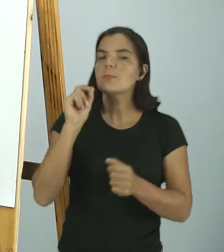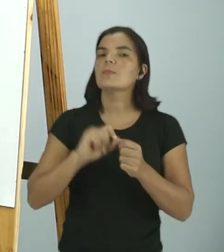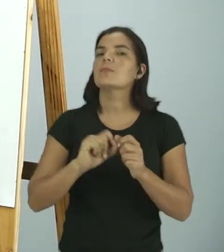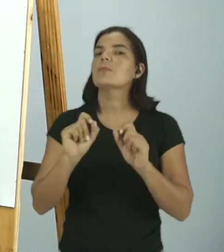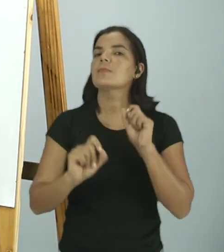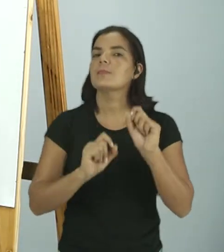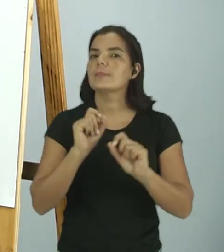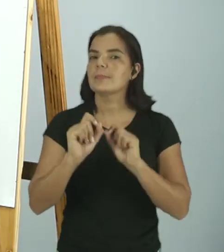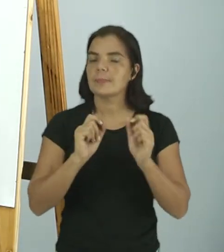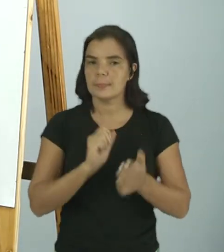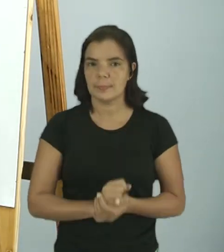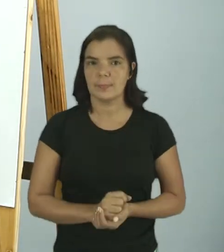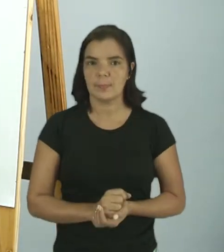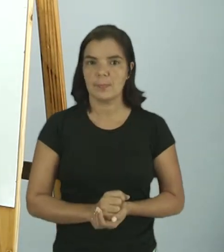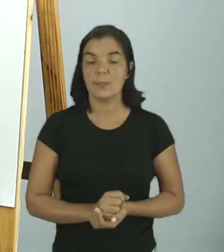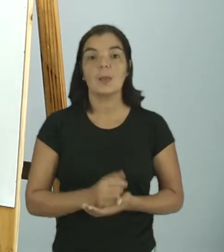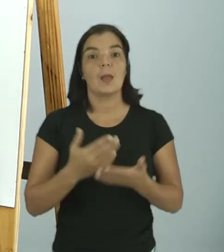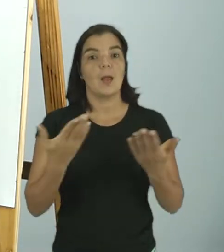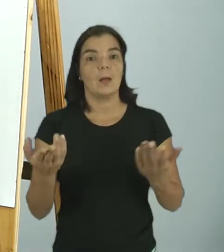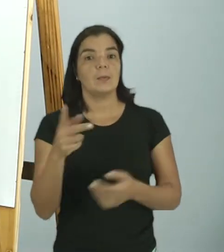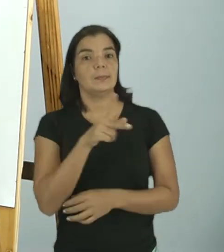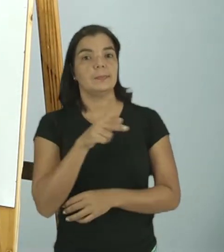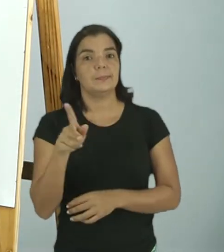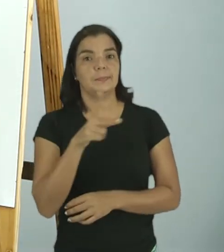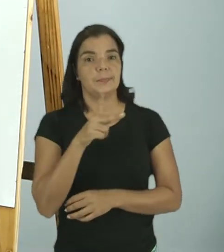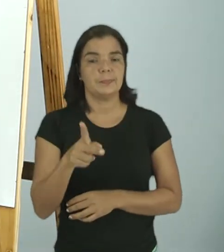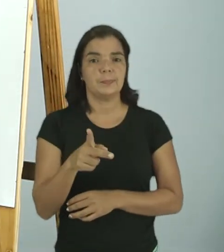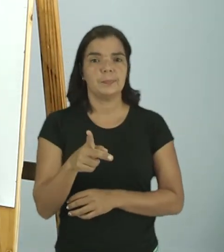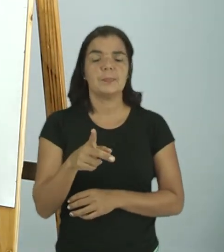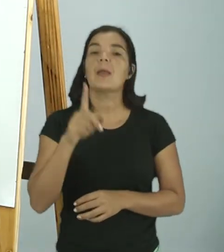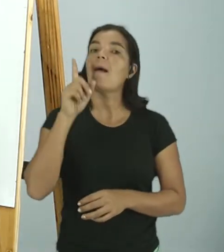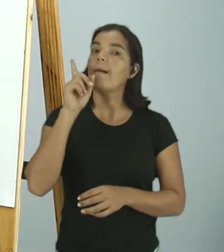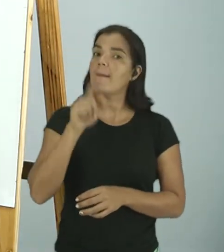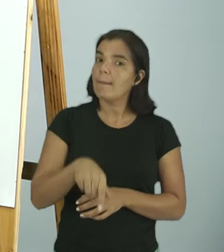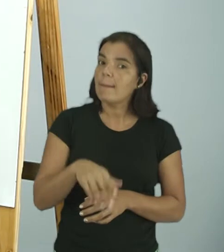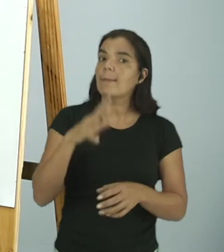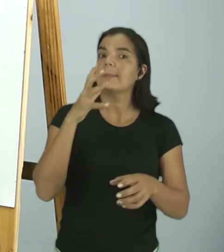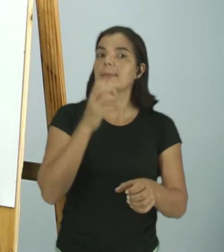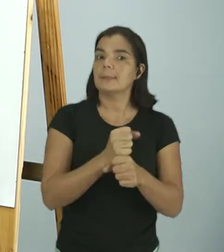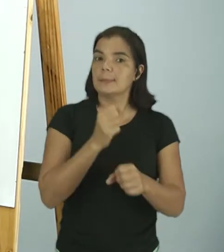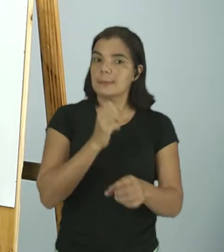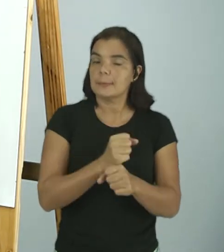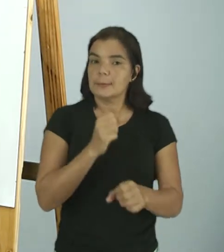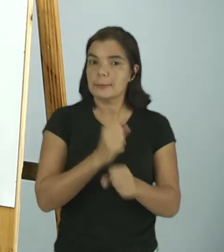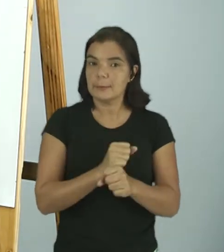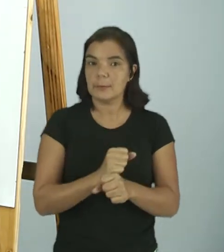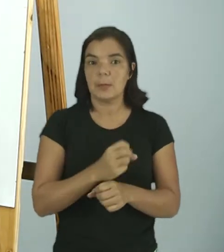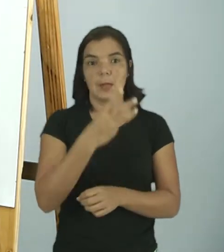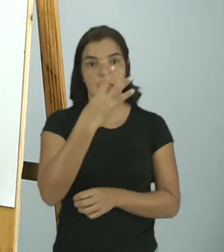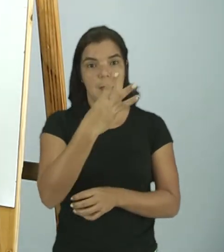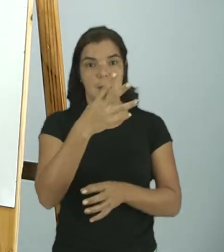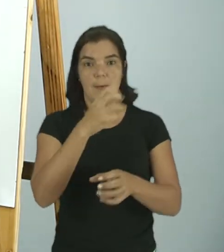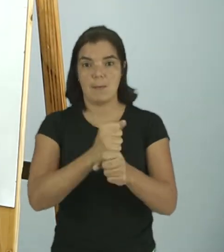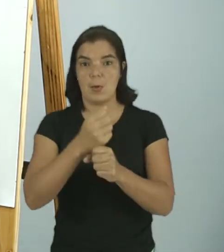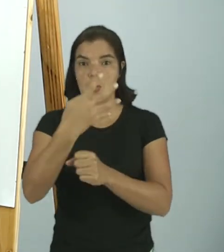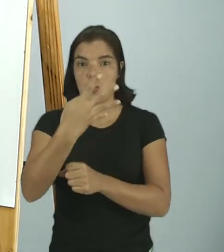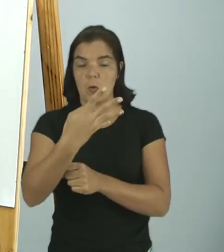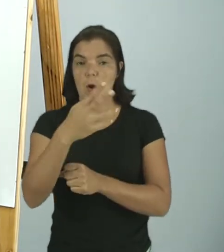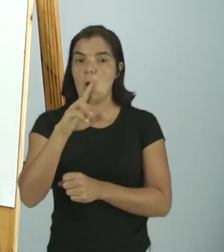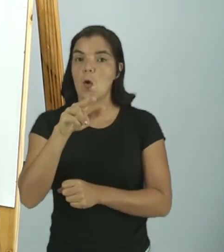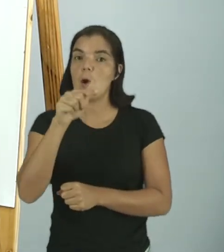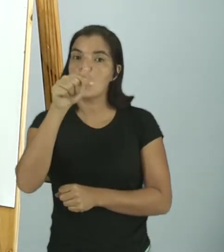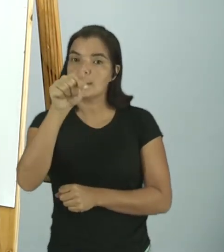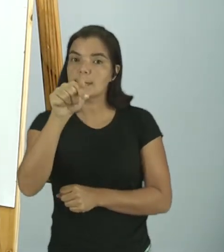o que que eu posso correr o risco de fazer a professora é de somar e eu vou pegar e Somar 3 mais 4 vai dar